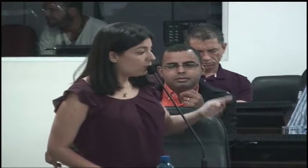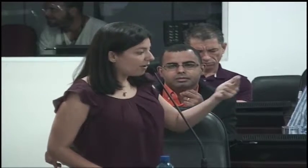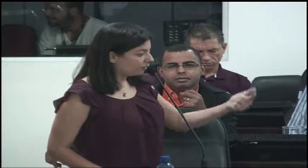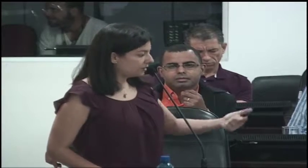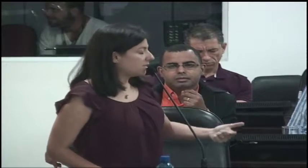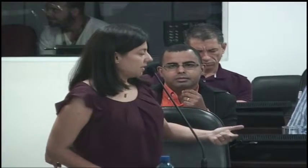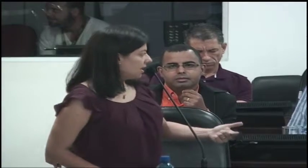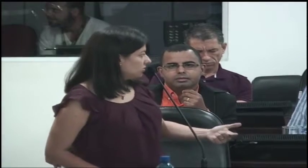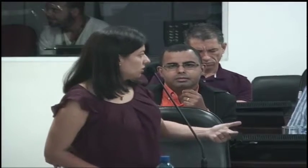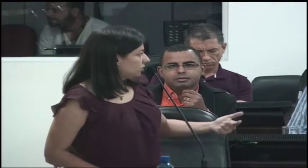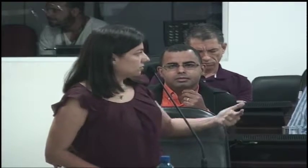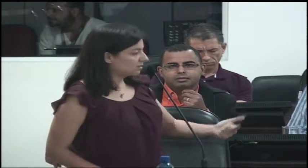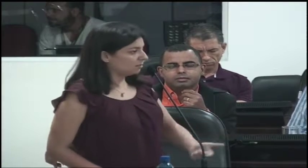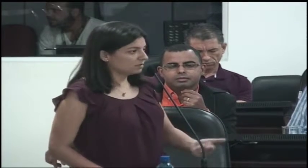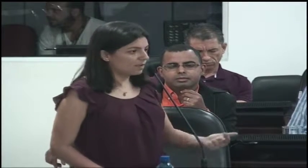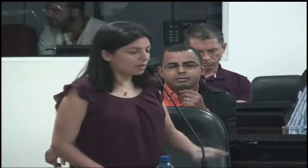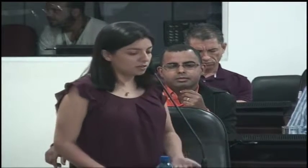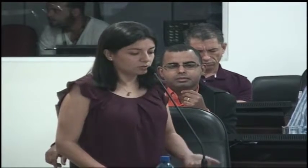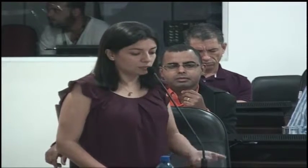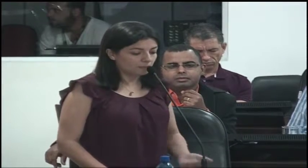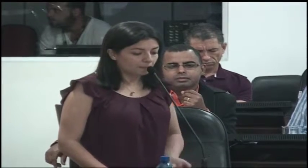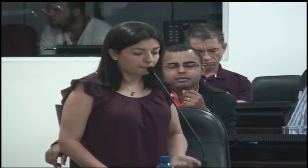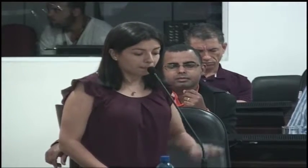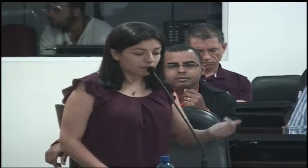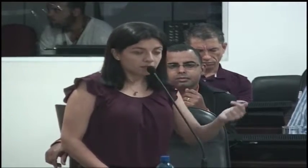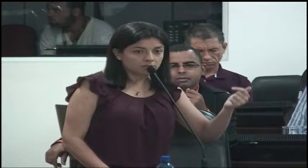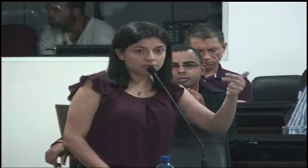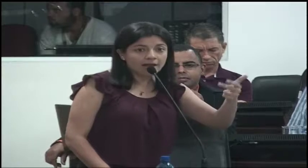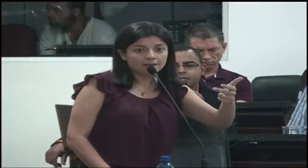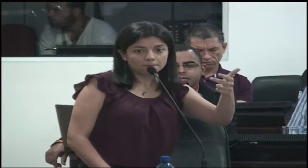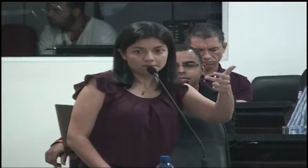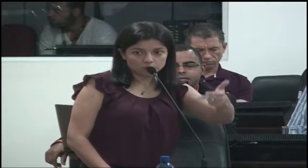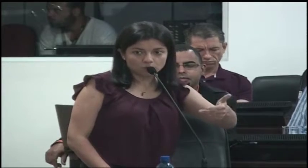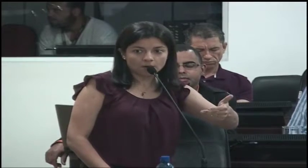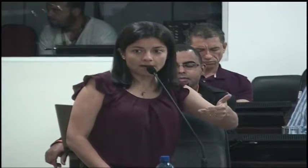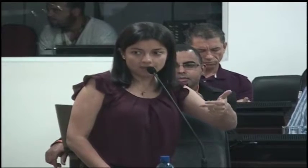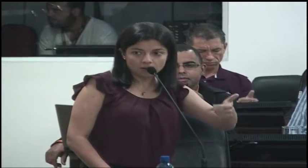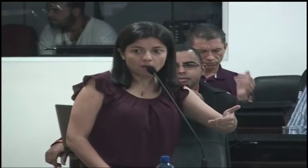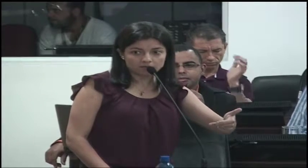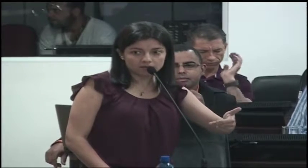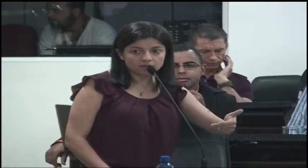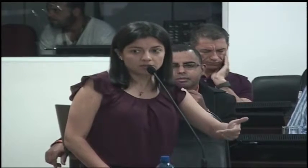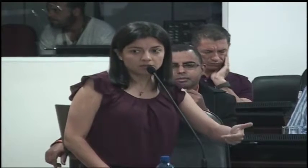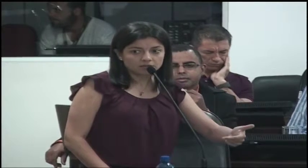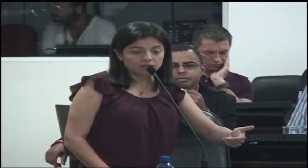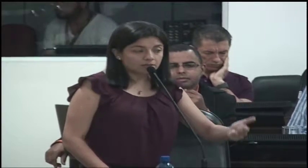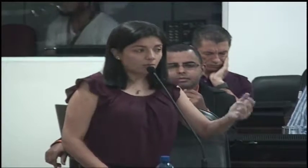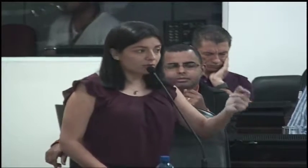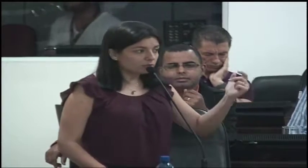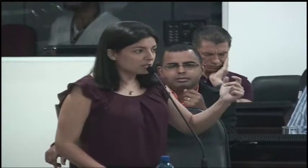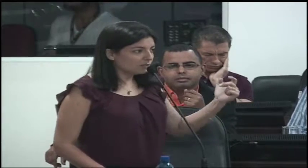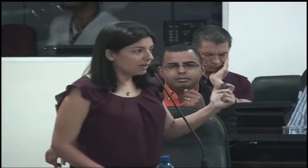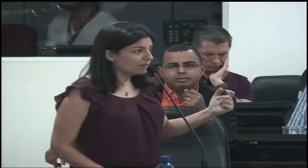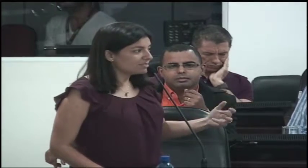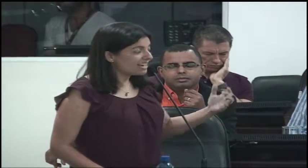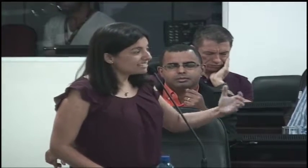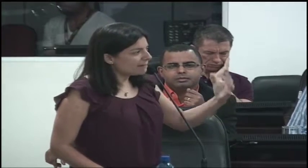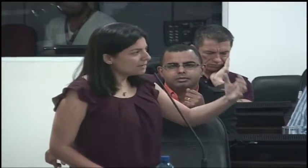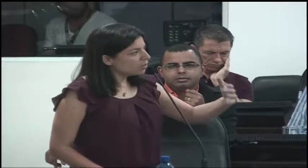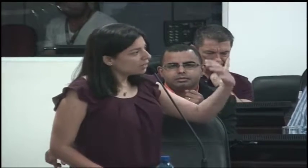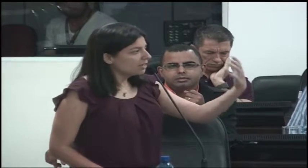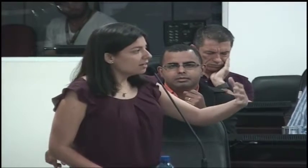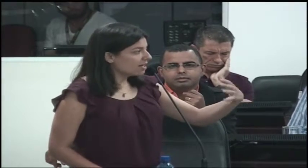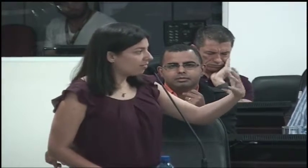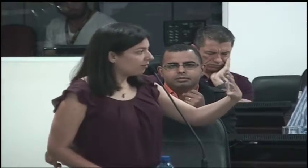direito do afrodescendente, nós estamos falando da pessoa idosa. Então, quando nós falamos